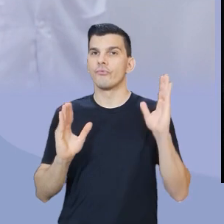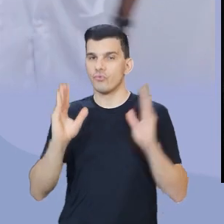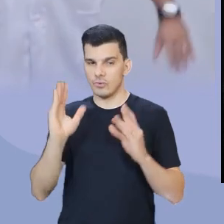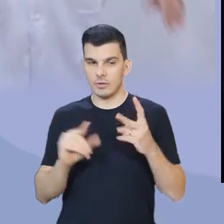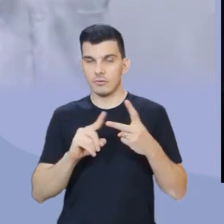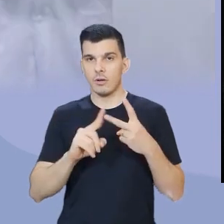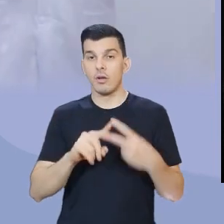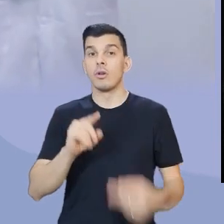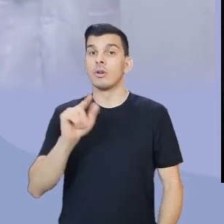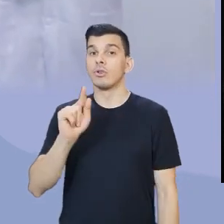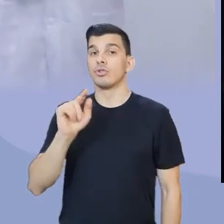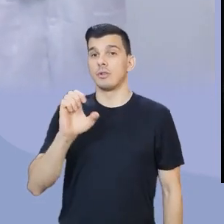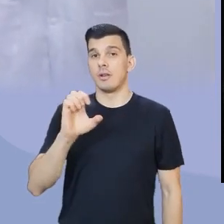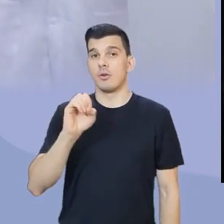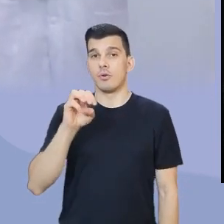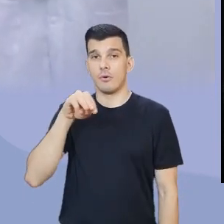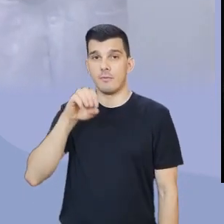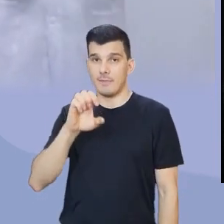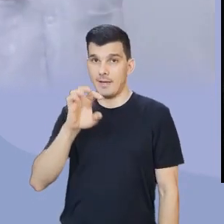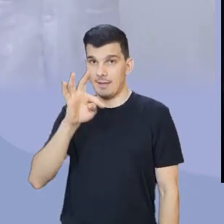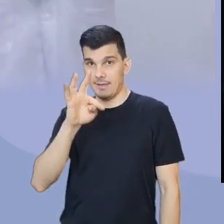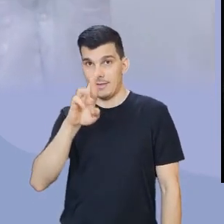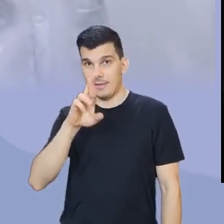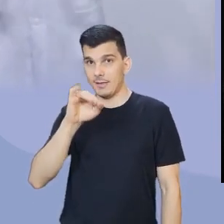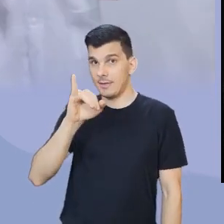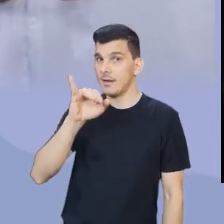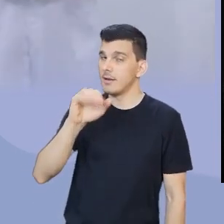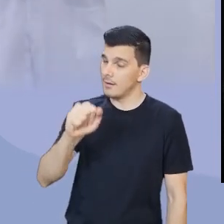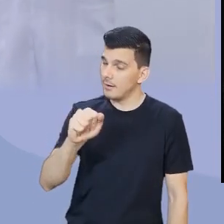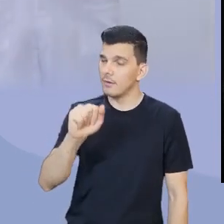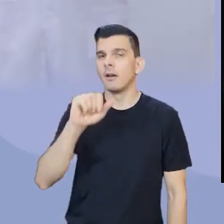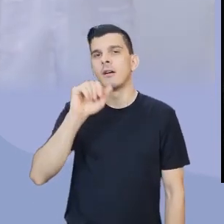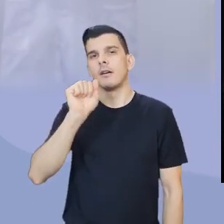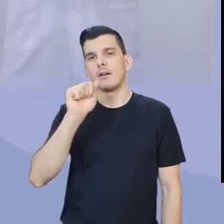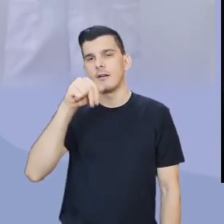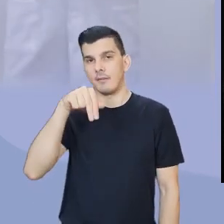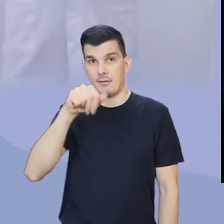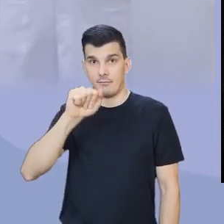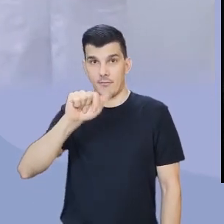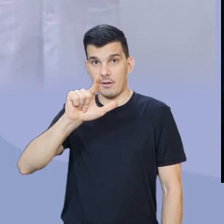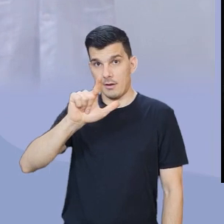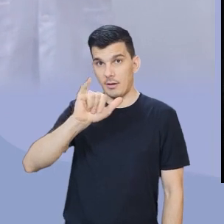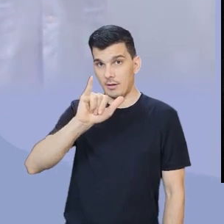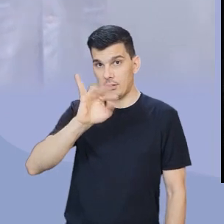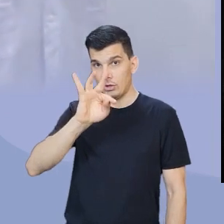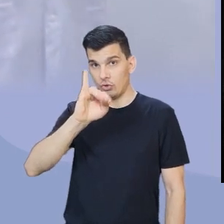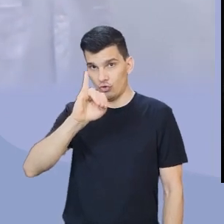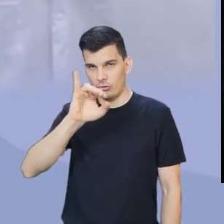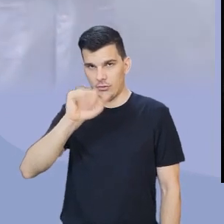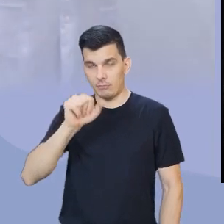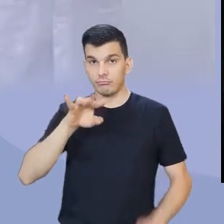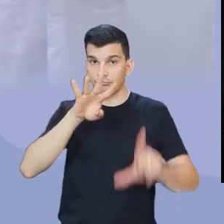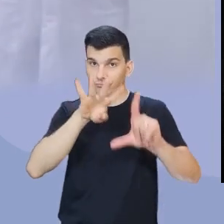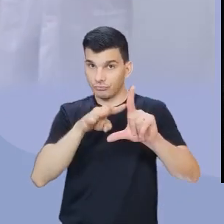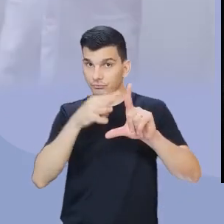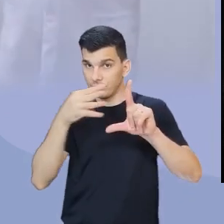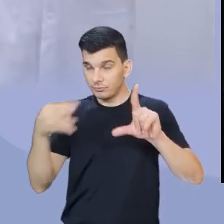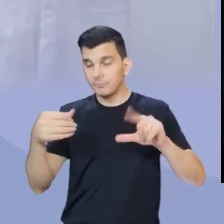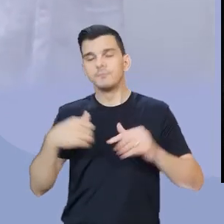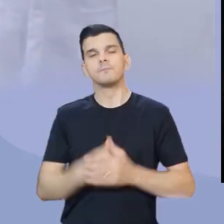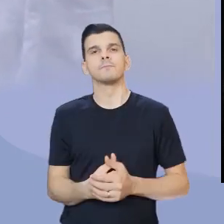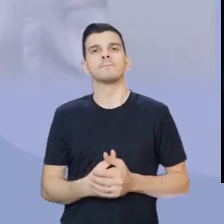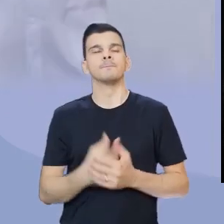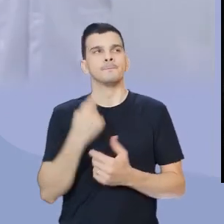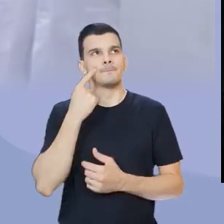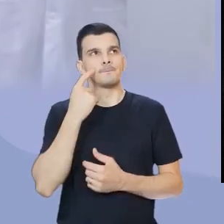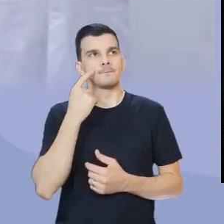geometria analítica. Claro, a geometria analítica, o plano cartesiano, é a base da função, né? Dos gráficos das funções do primeiro e do